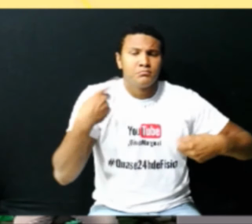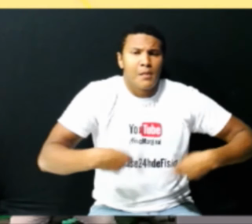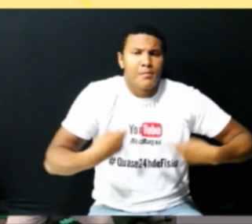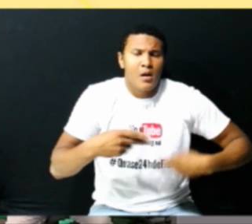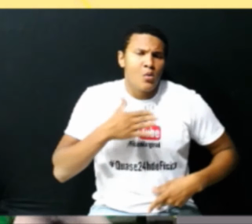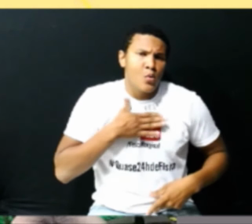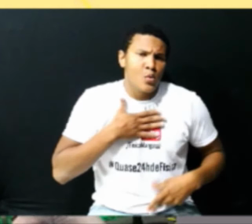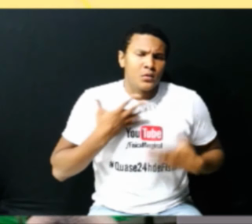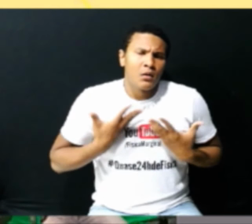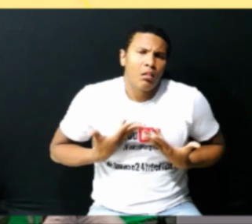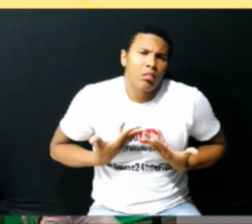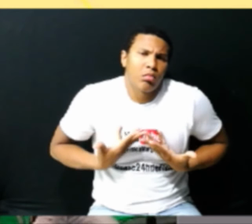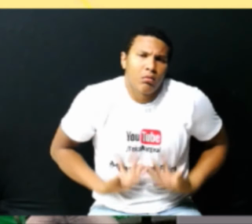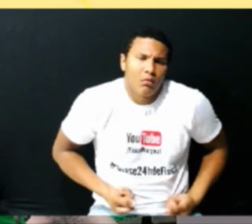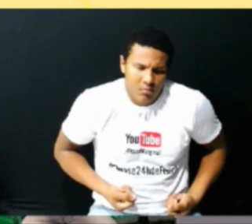vai precisar